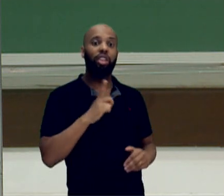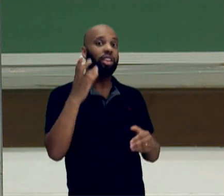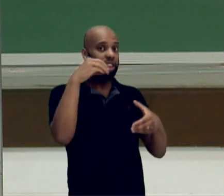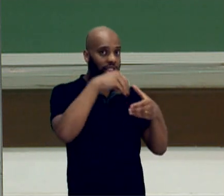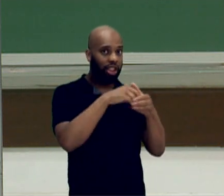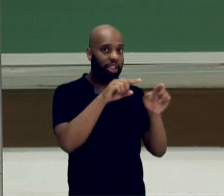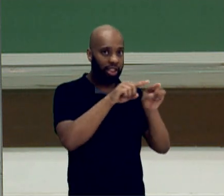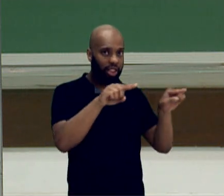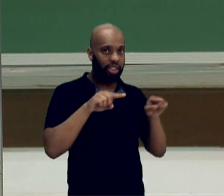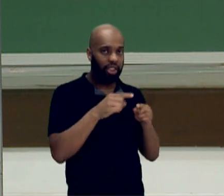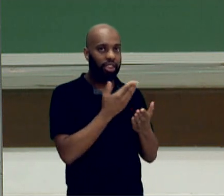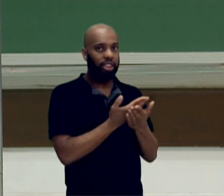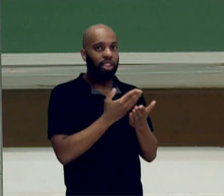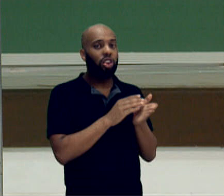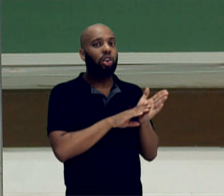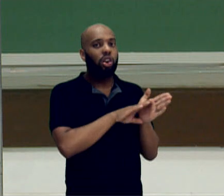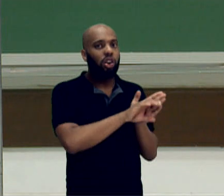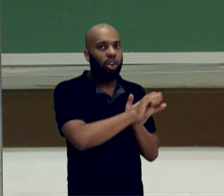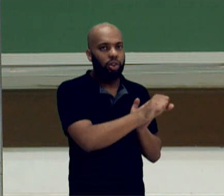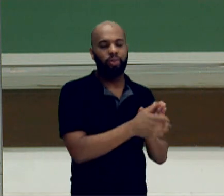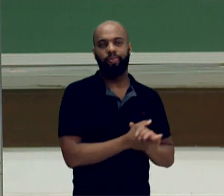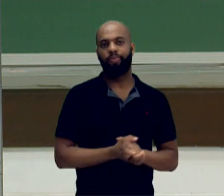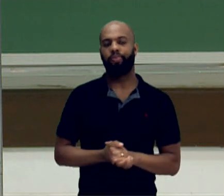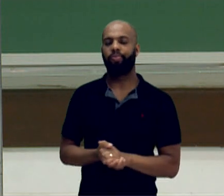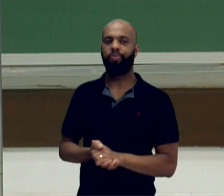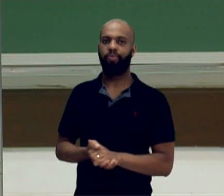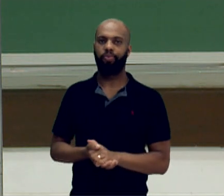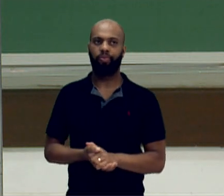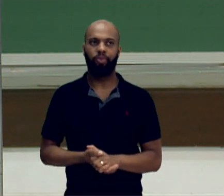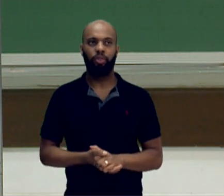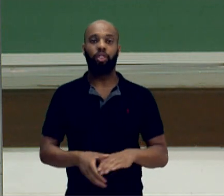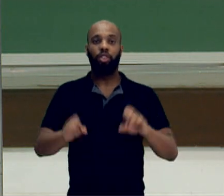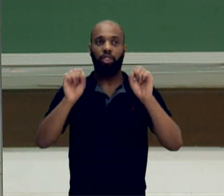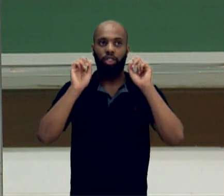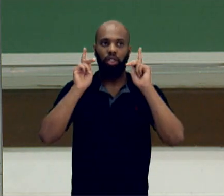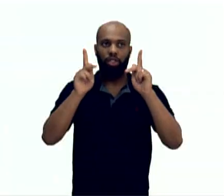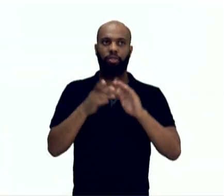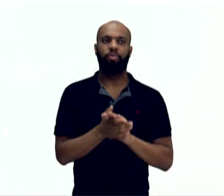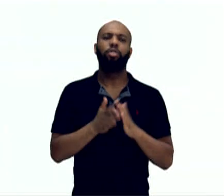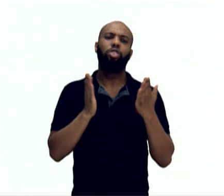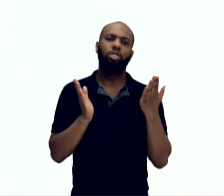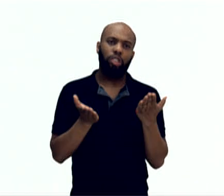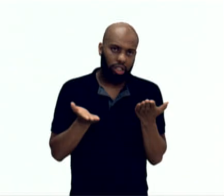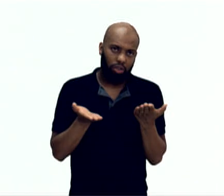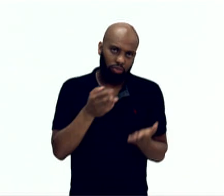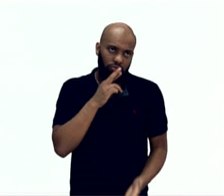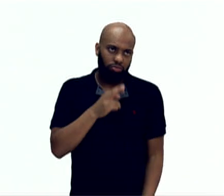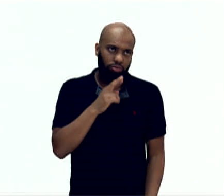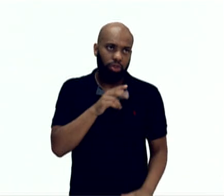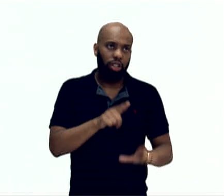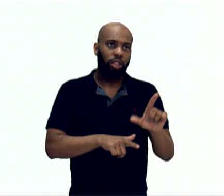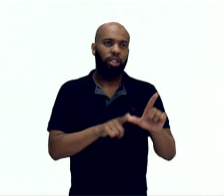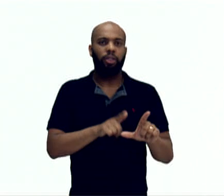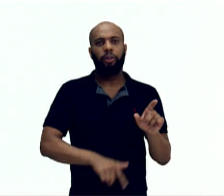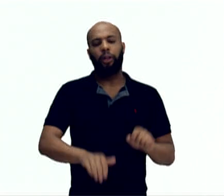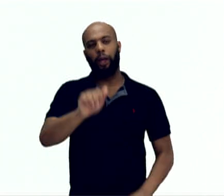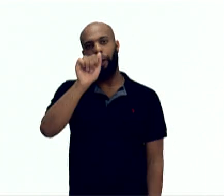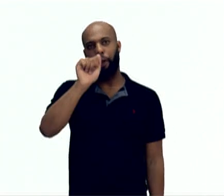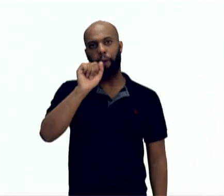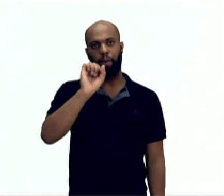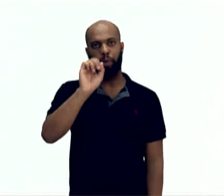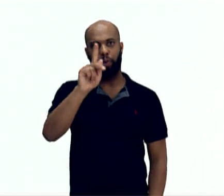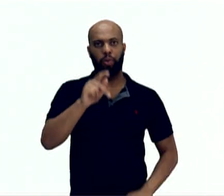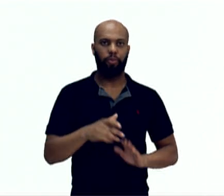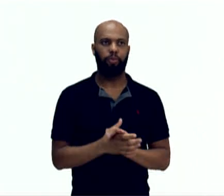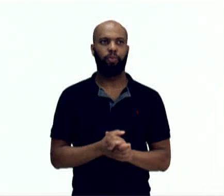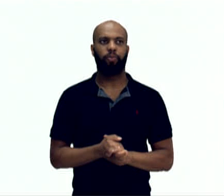do Classroom, tá bom? Acompanhando vocês. Muito bem. Então, respondendo, é a letra A,